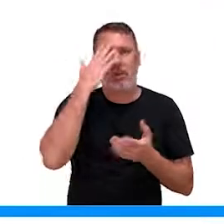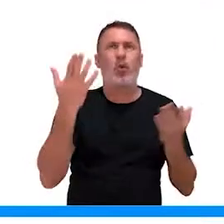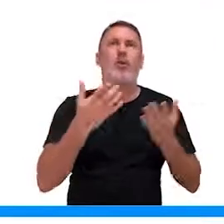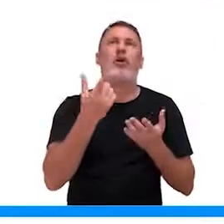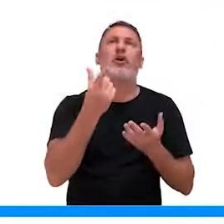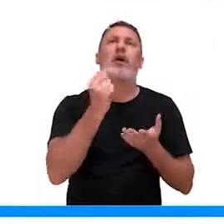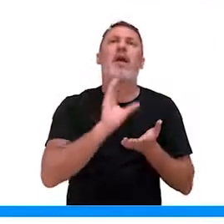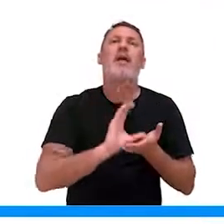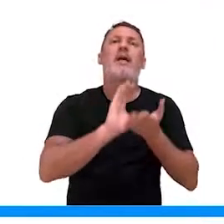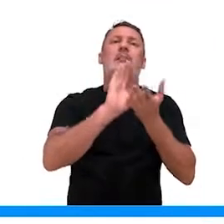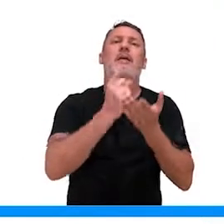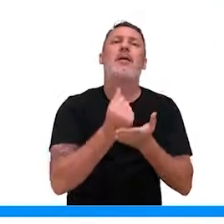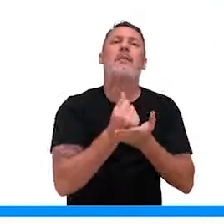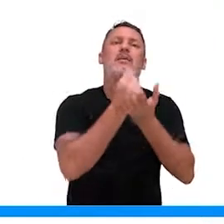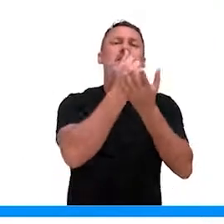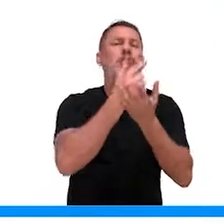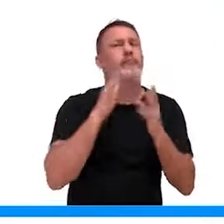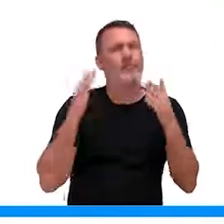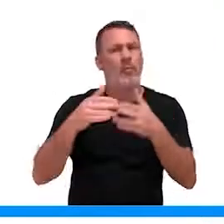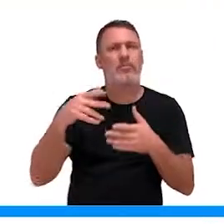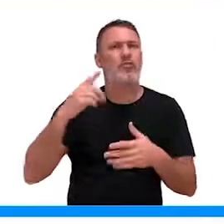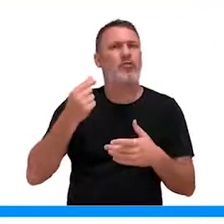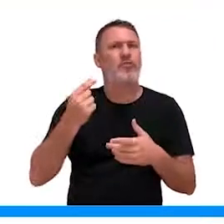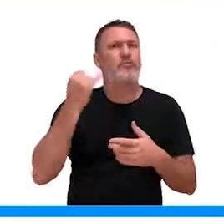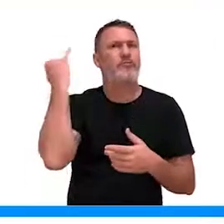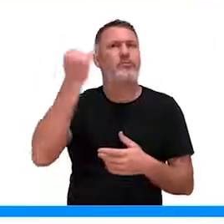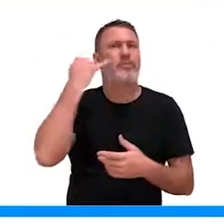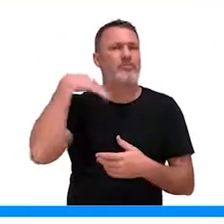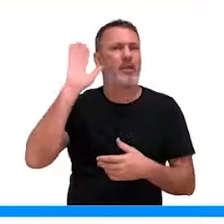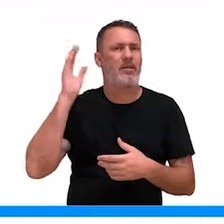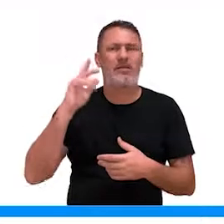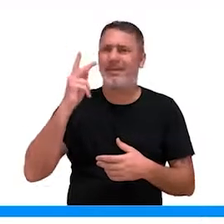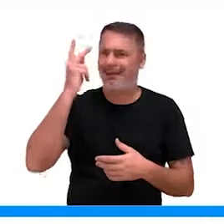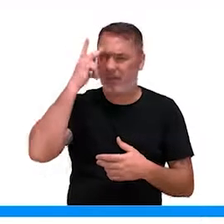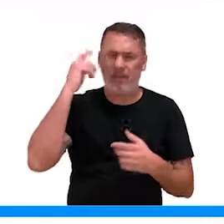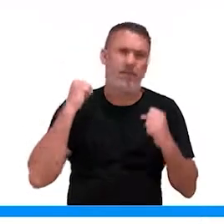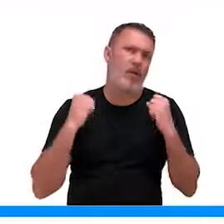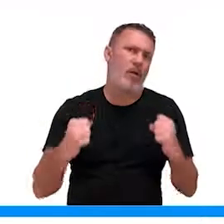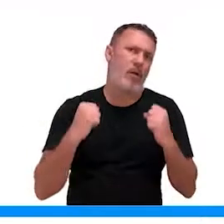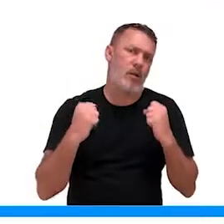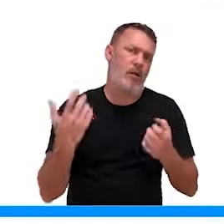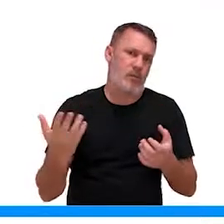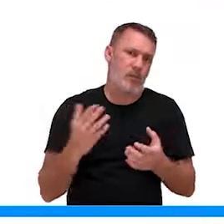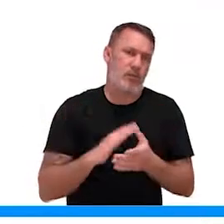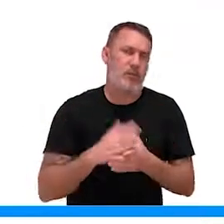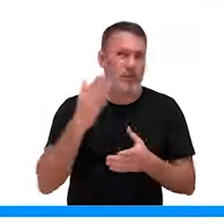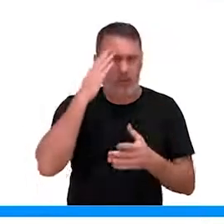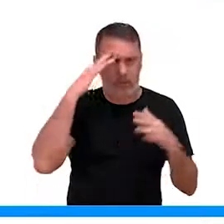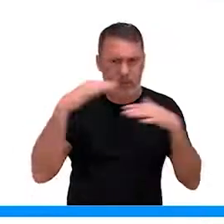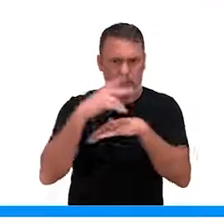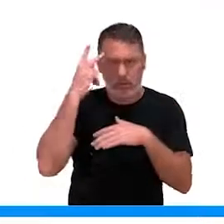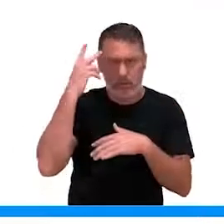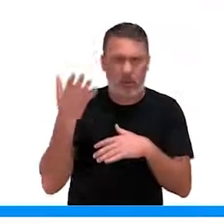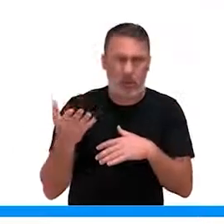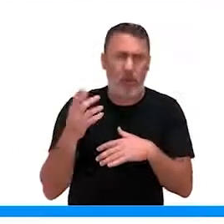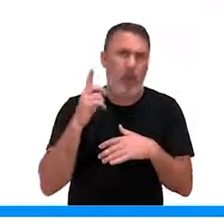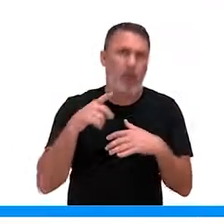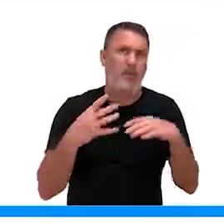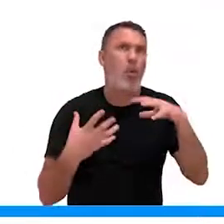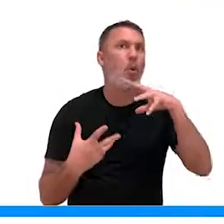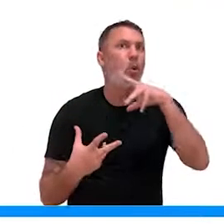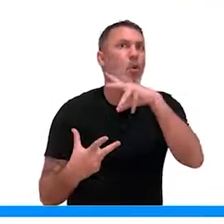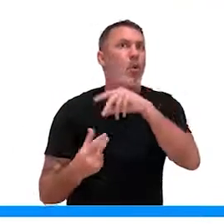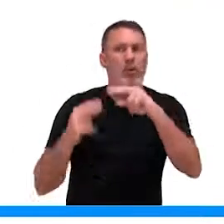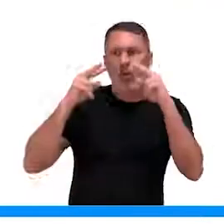essa fase financeira, tá? A força também de São Paulo nesse sentido. Gente, a cidade de São Paulo é considerada como uma cidade